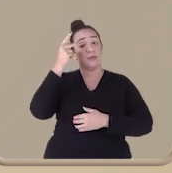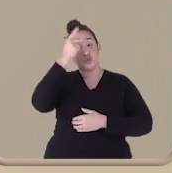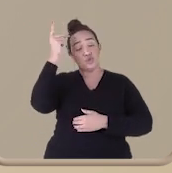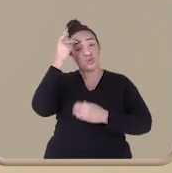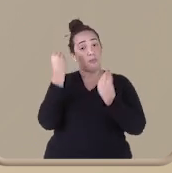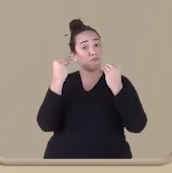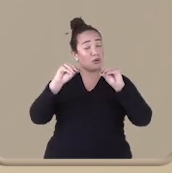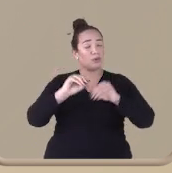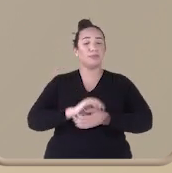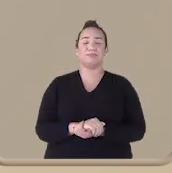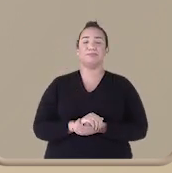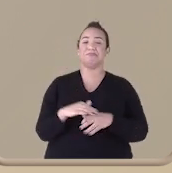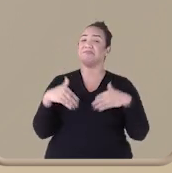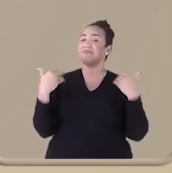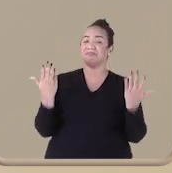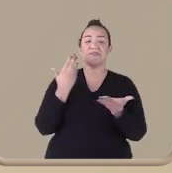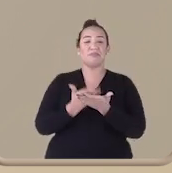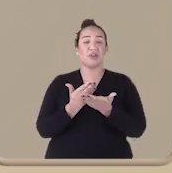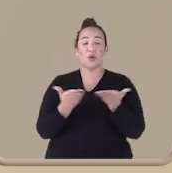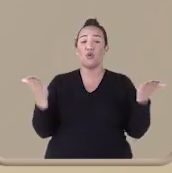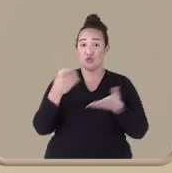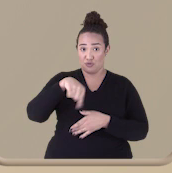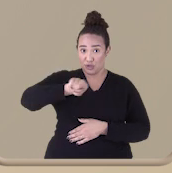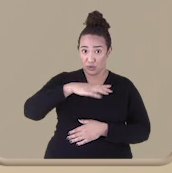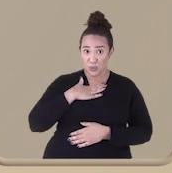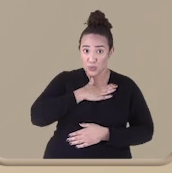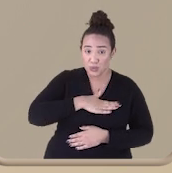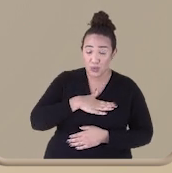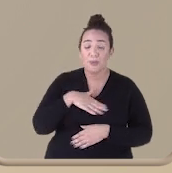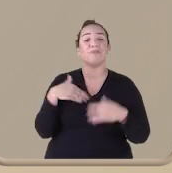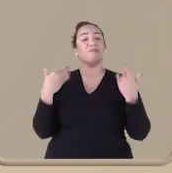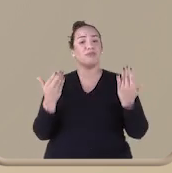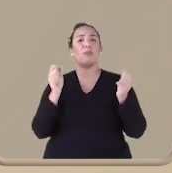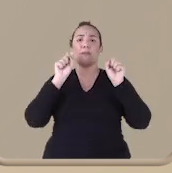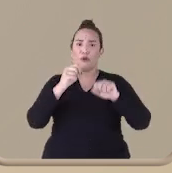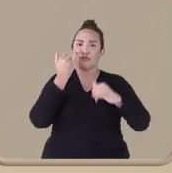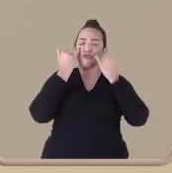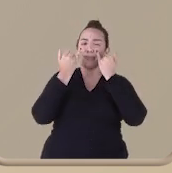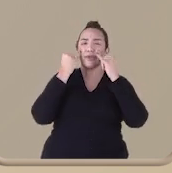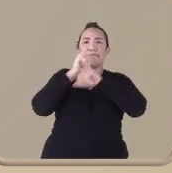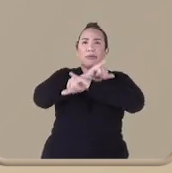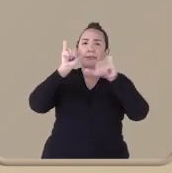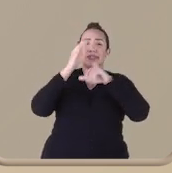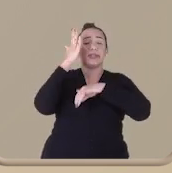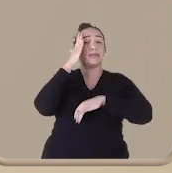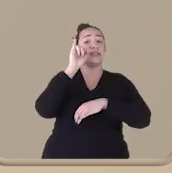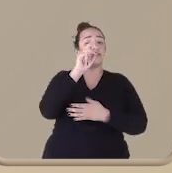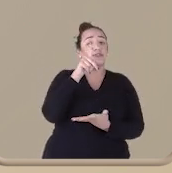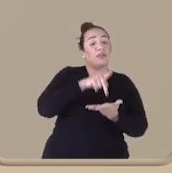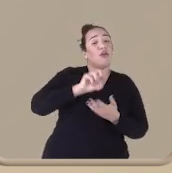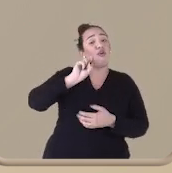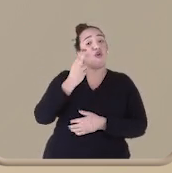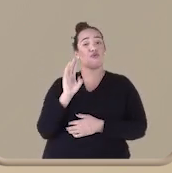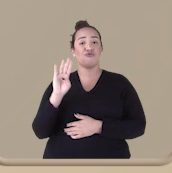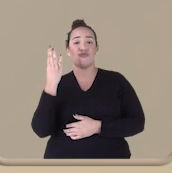fonte. Então, o que você achou da aula de hoje? Que tal começar a ler outras notícias e descobrir se é fato ou